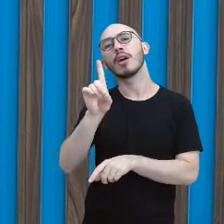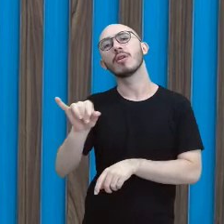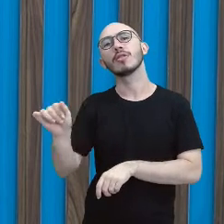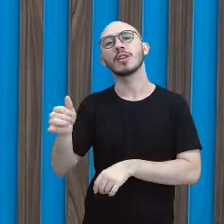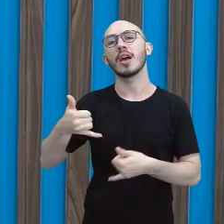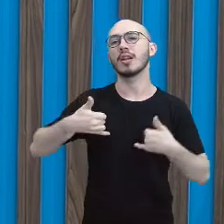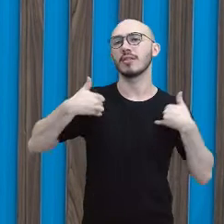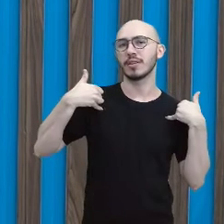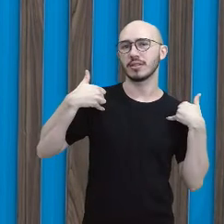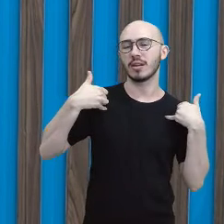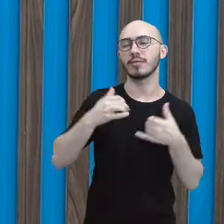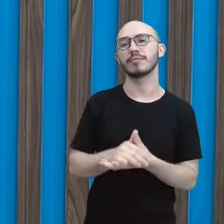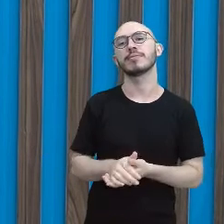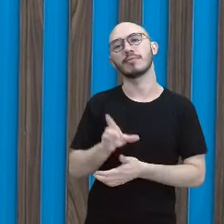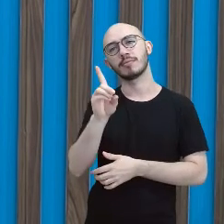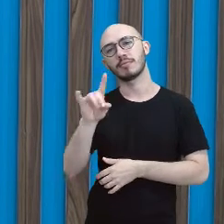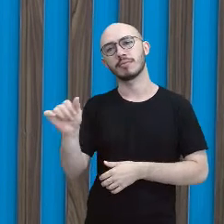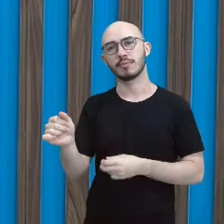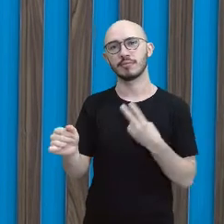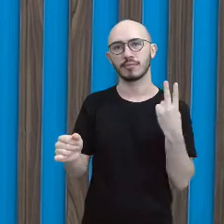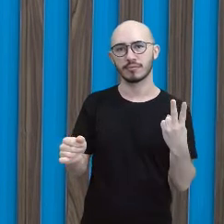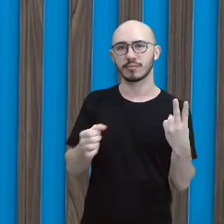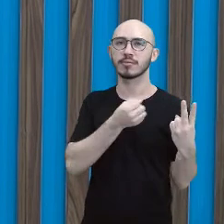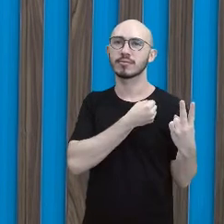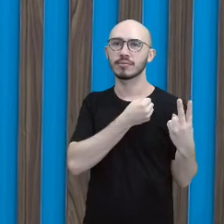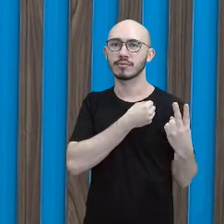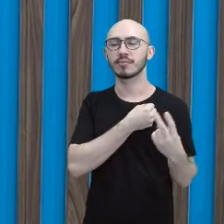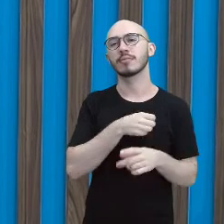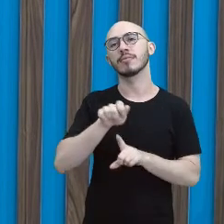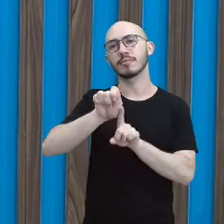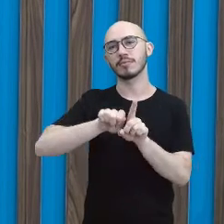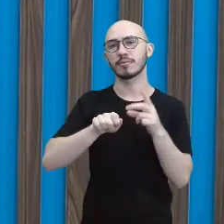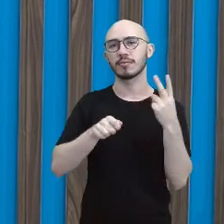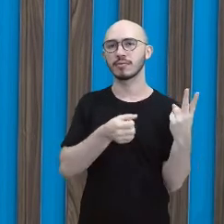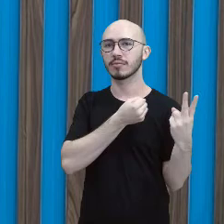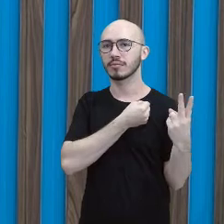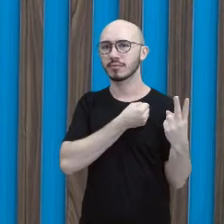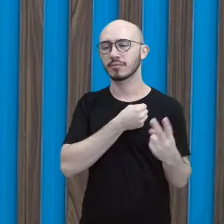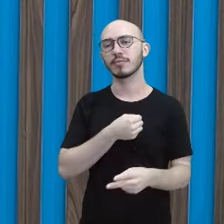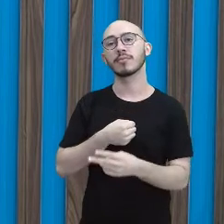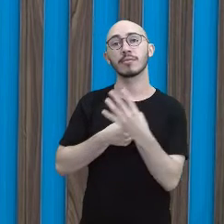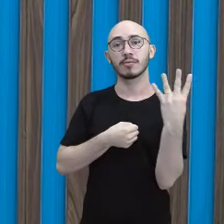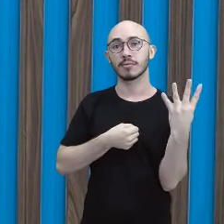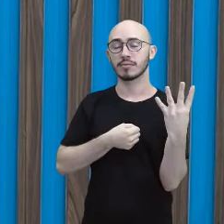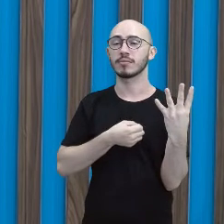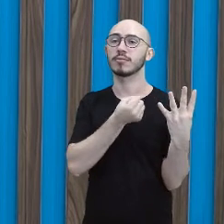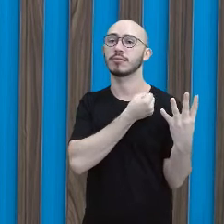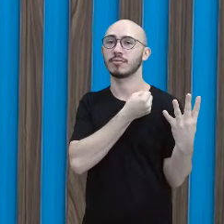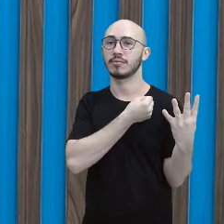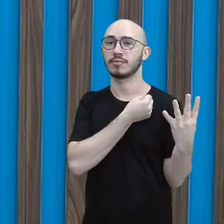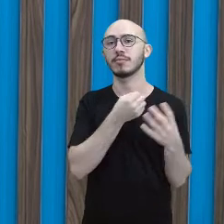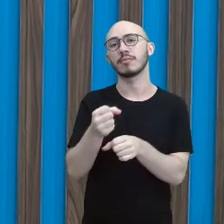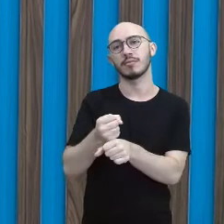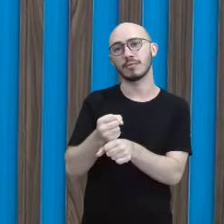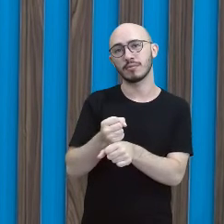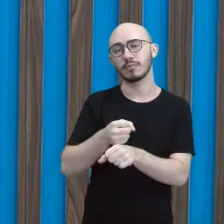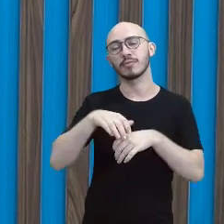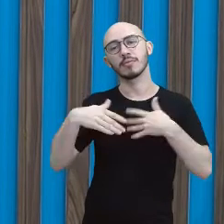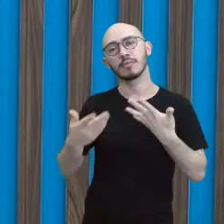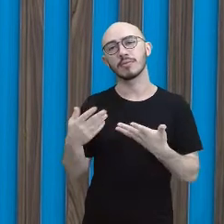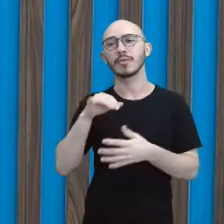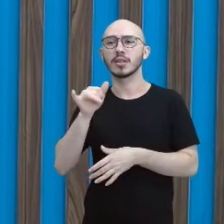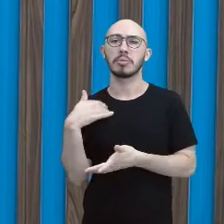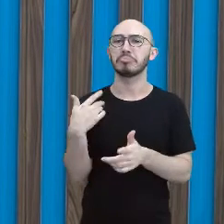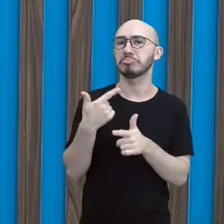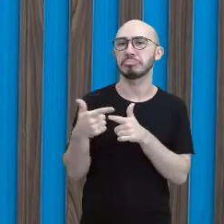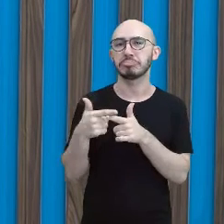né? Com 2 dígitos para o dia, 2 dígitos para o mês e 4 dígitos para o ano, tá certo? Havendo alguma situação, você entra em contato